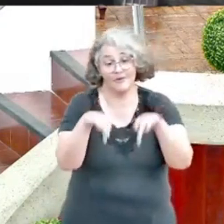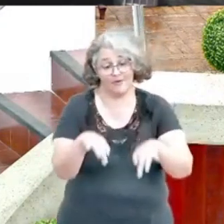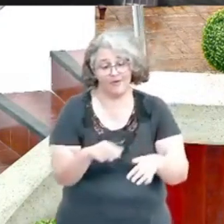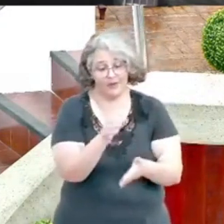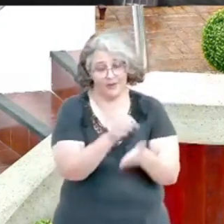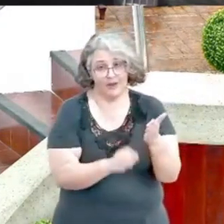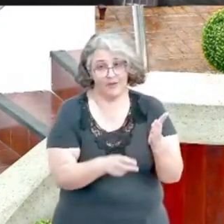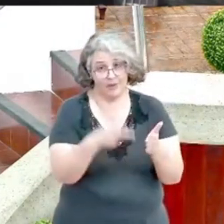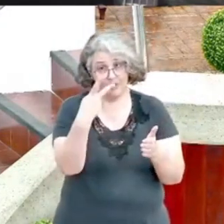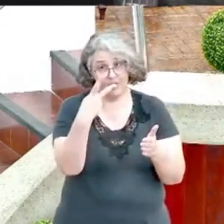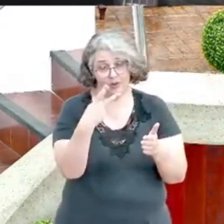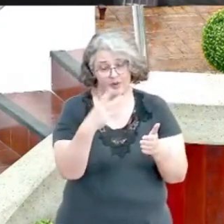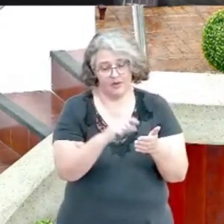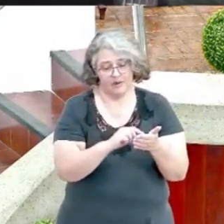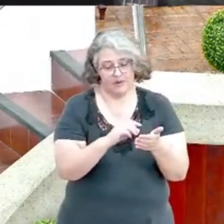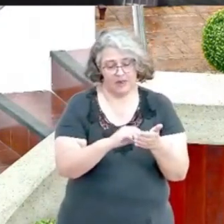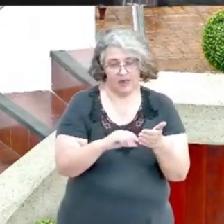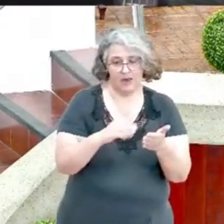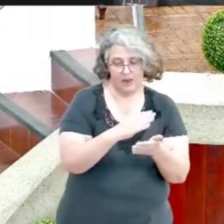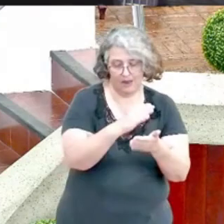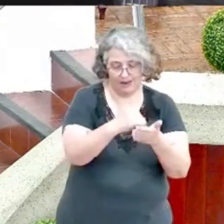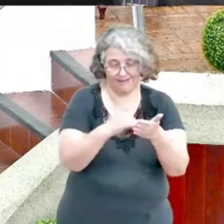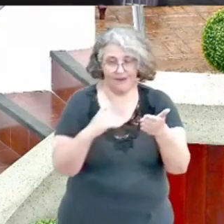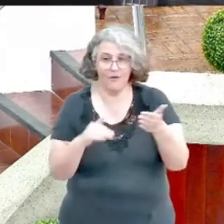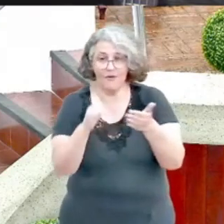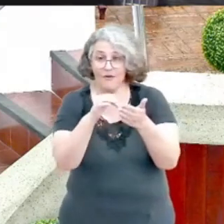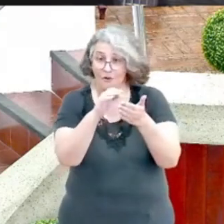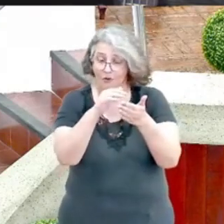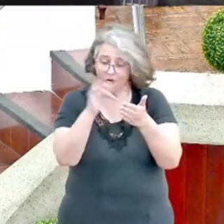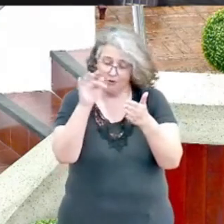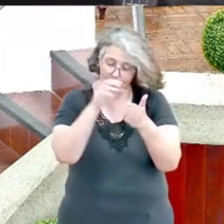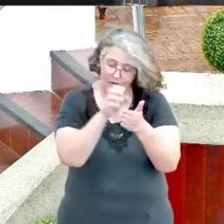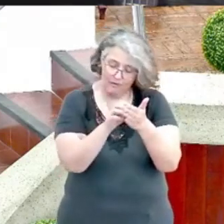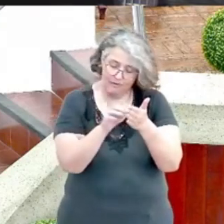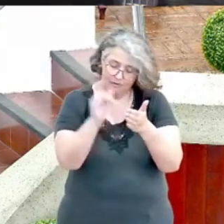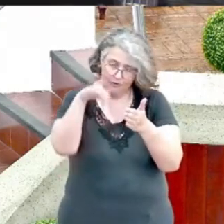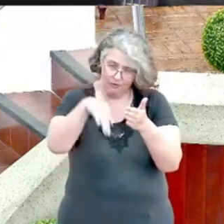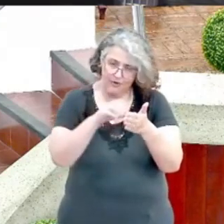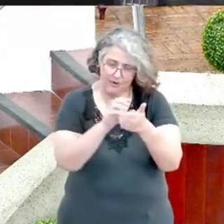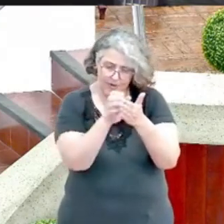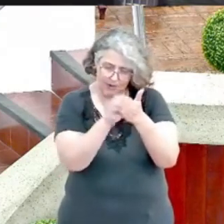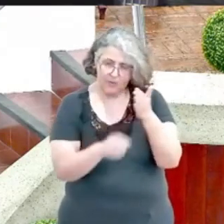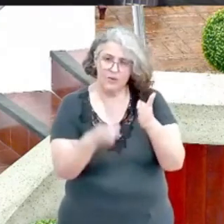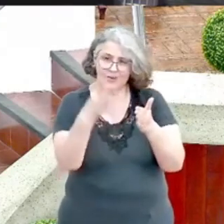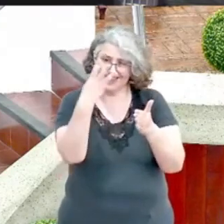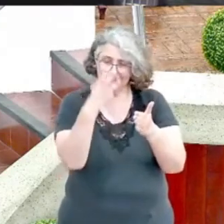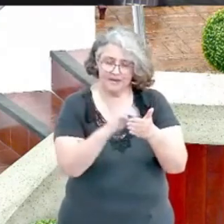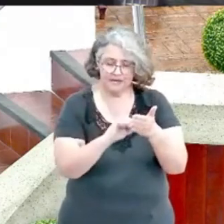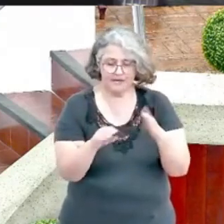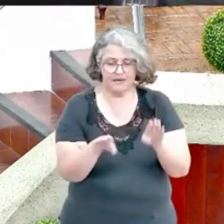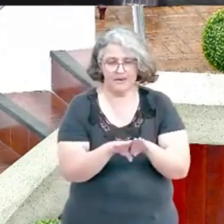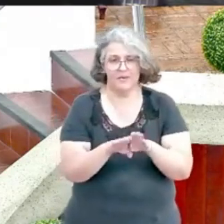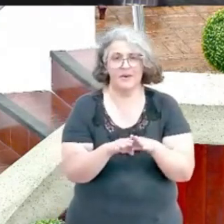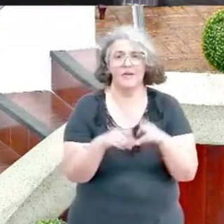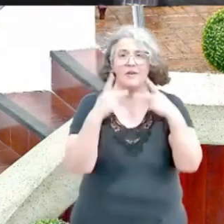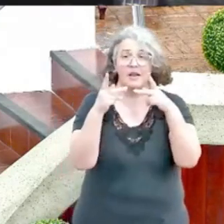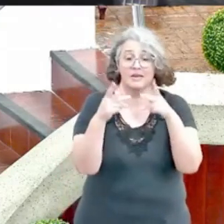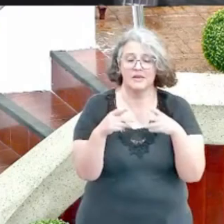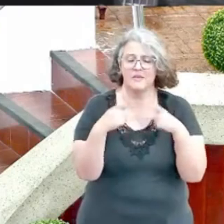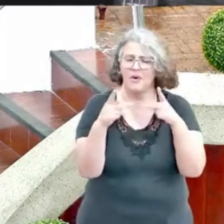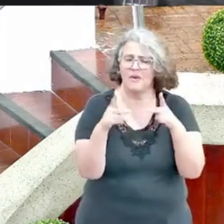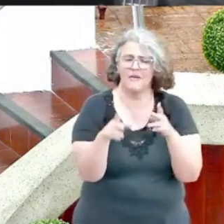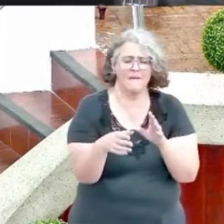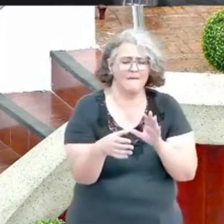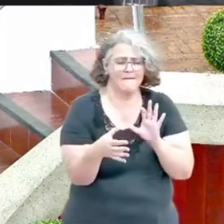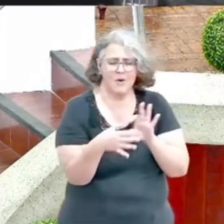até o final do capítulo 3, o apóstolo Paulo quer mostrar para aquela igreja o profundo vínculo de